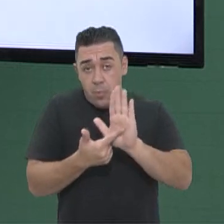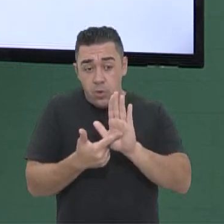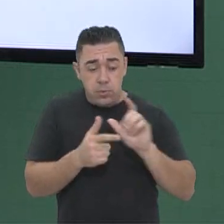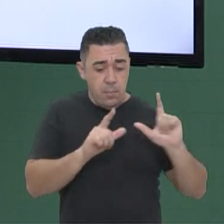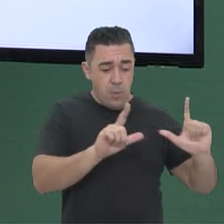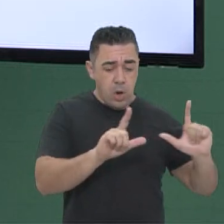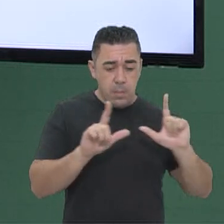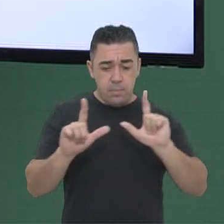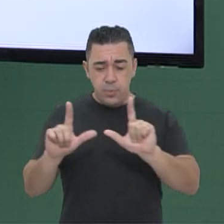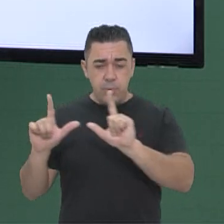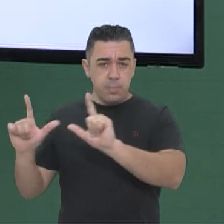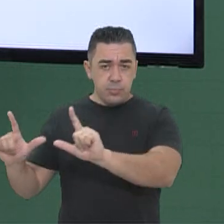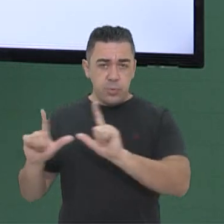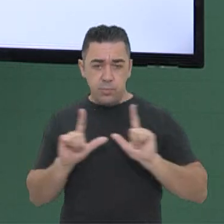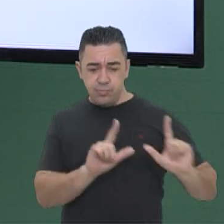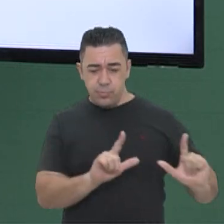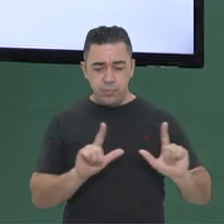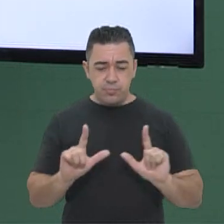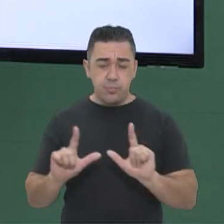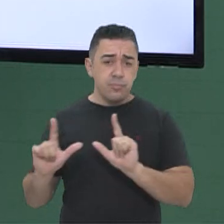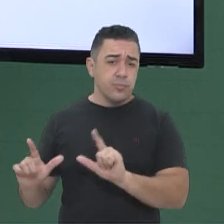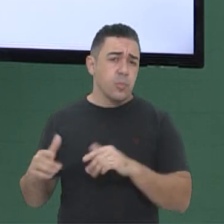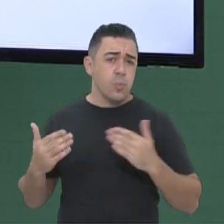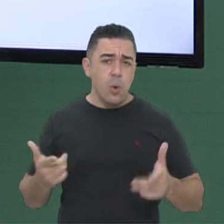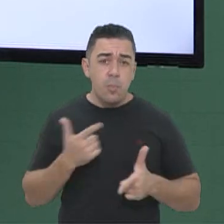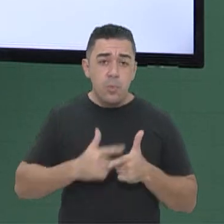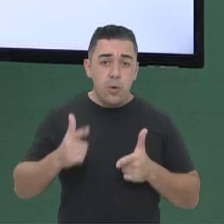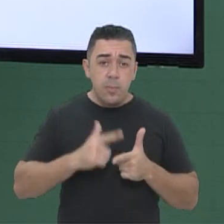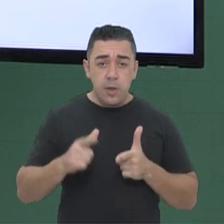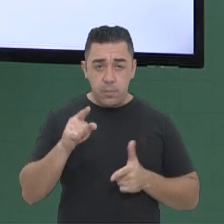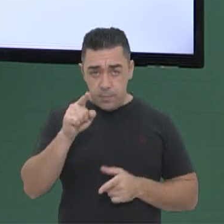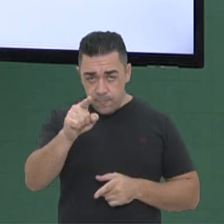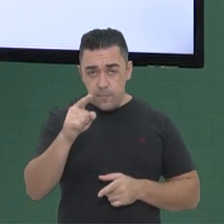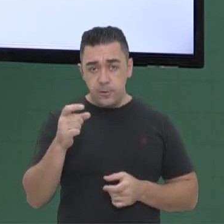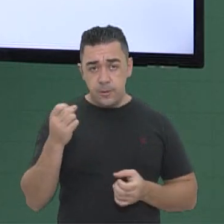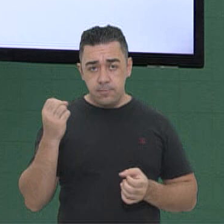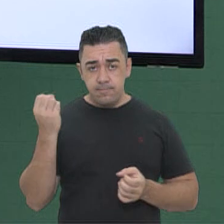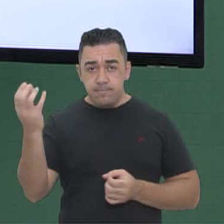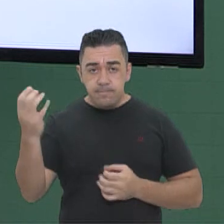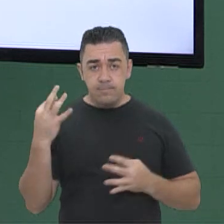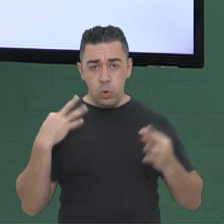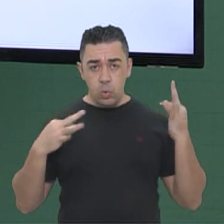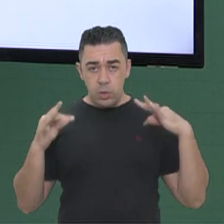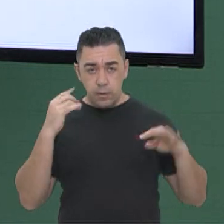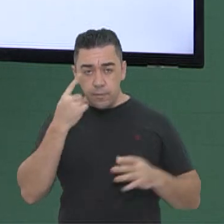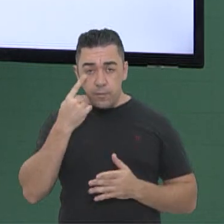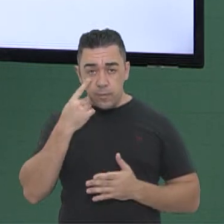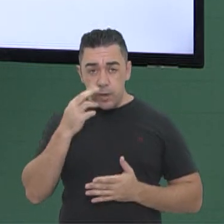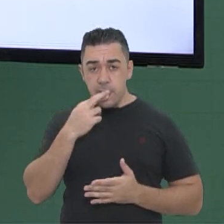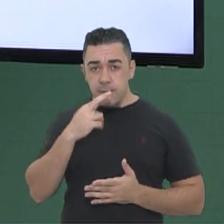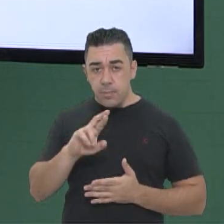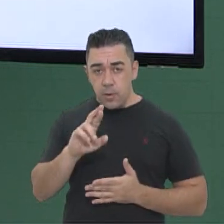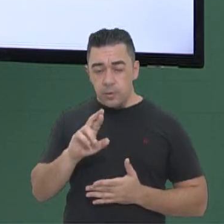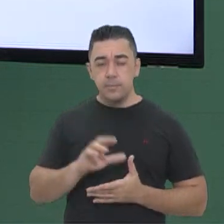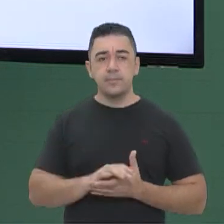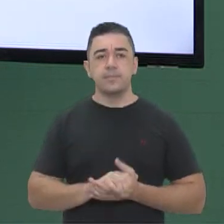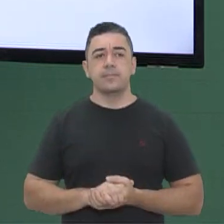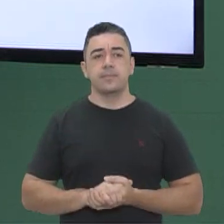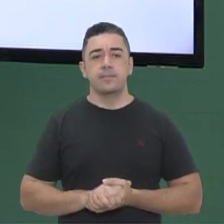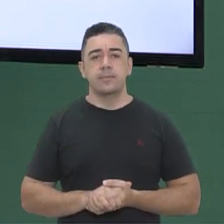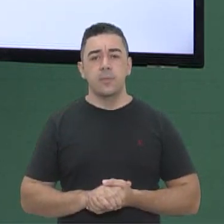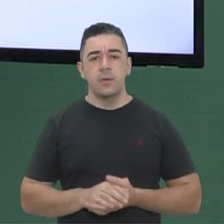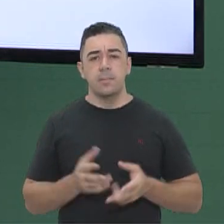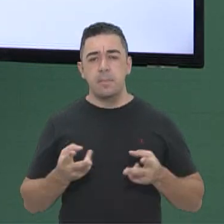destes 6 riscos aqui? Qual seria o problema para o turista? Vamos averiguar a resposta? Se